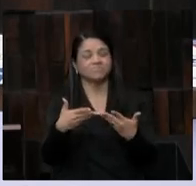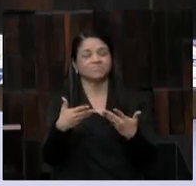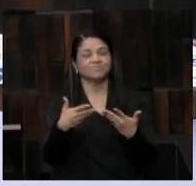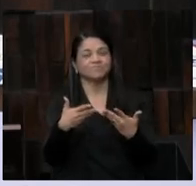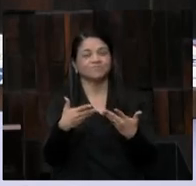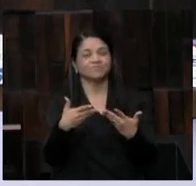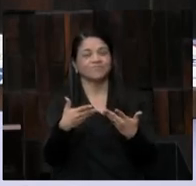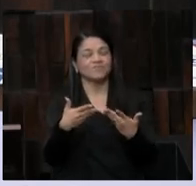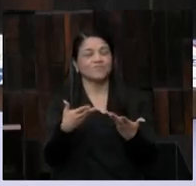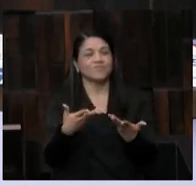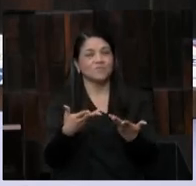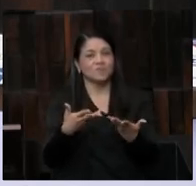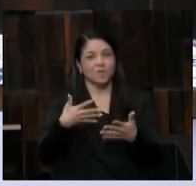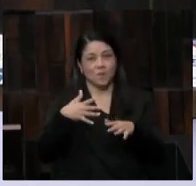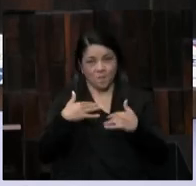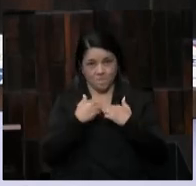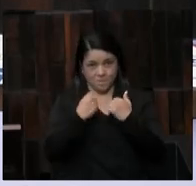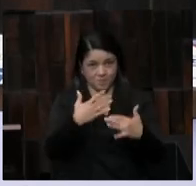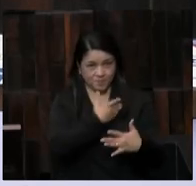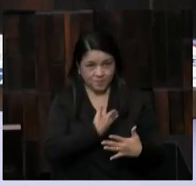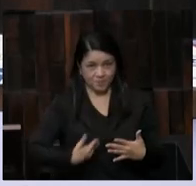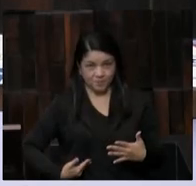fazendo aqui, né,